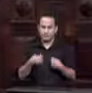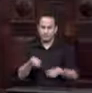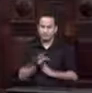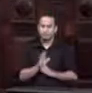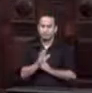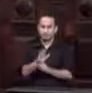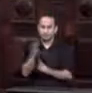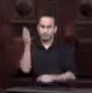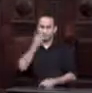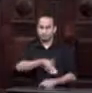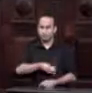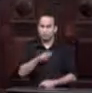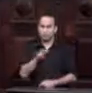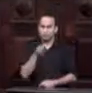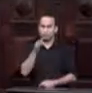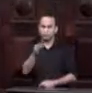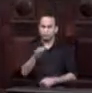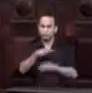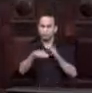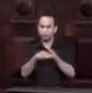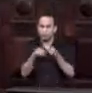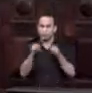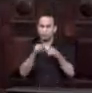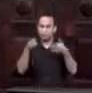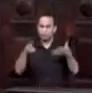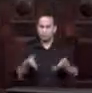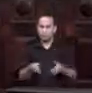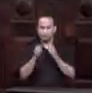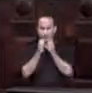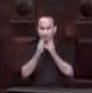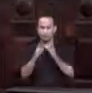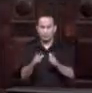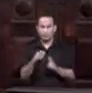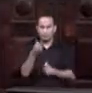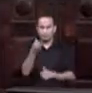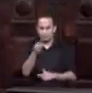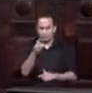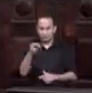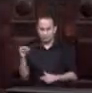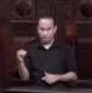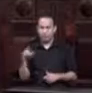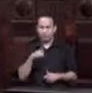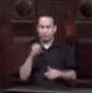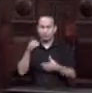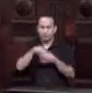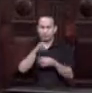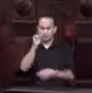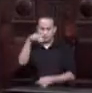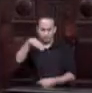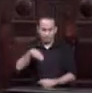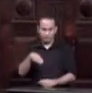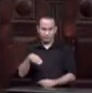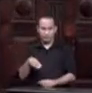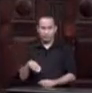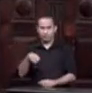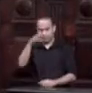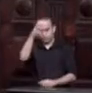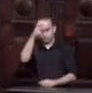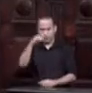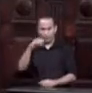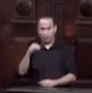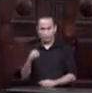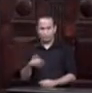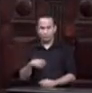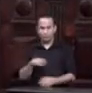mais adiante de tudo isso que nós fizemos nessa casa durante esses 6 meses. Por isso o DEM vota sim. Deputado tio Carlos. Senhor